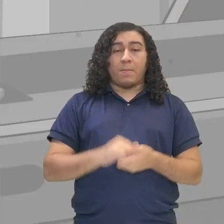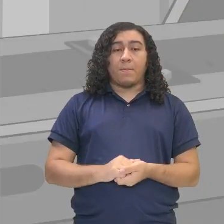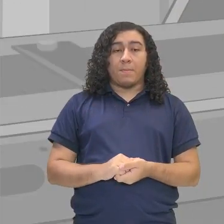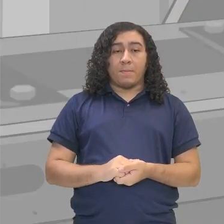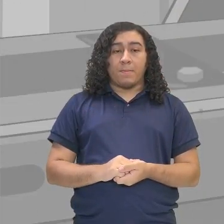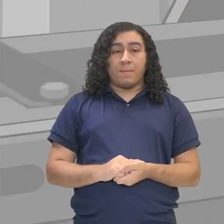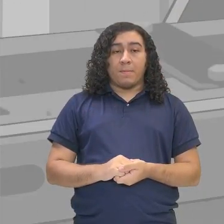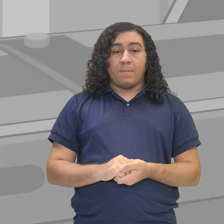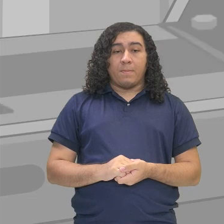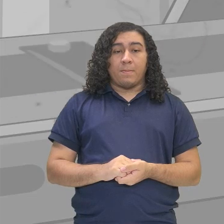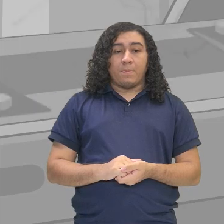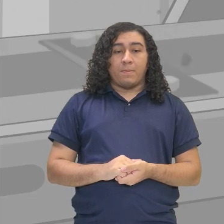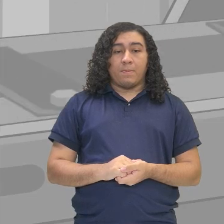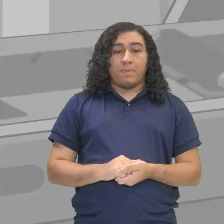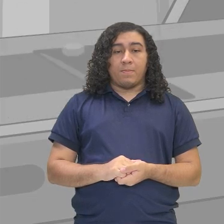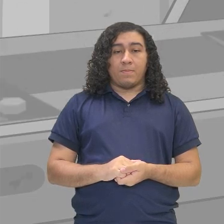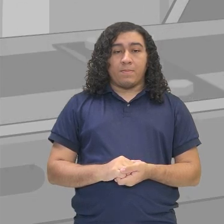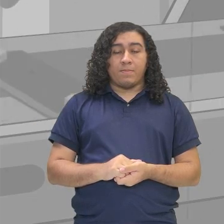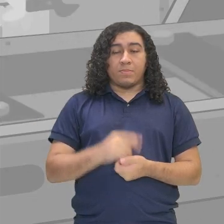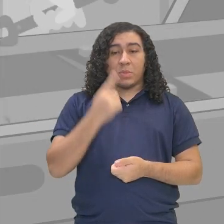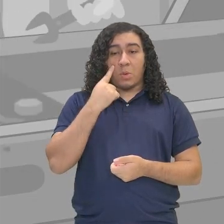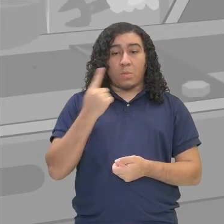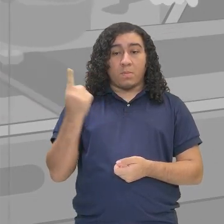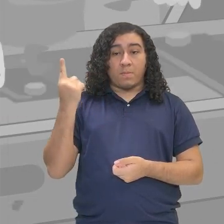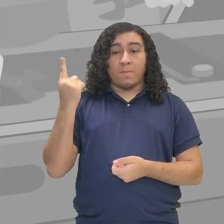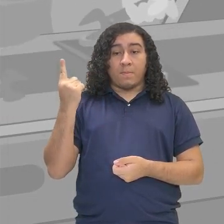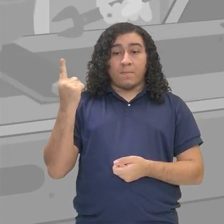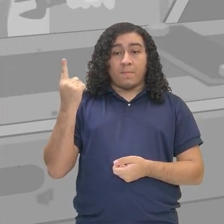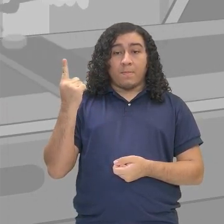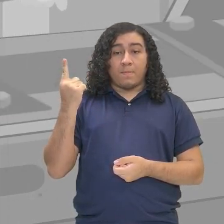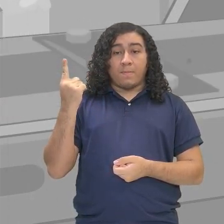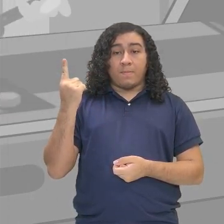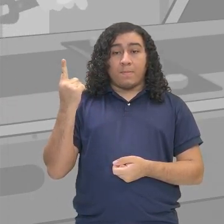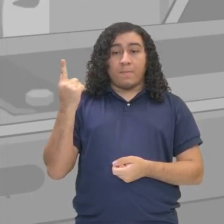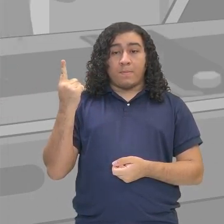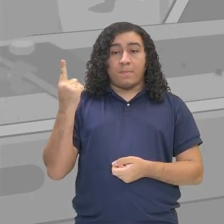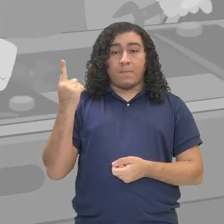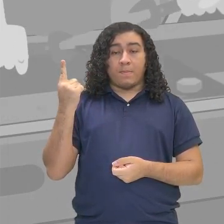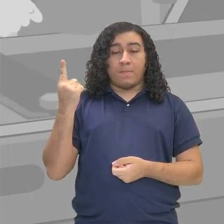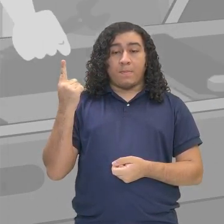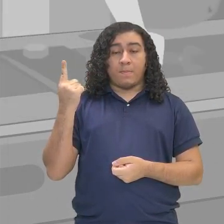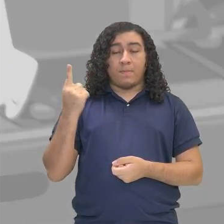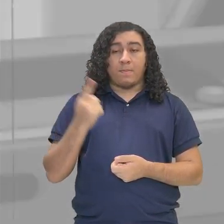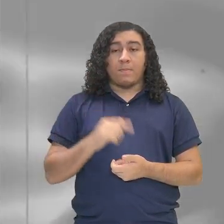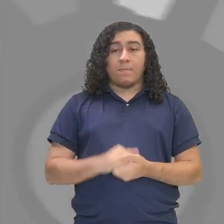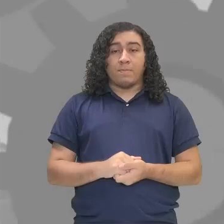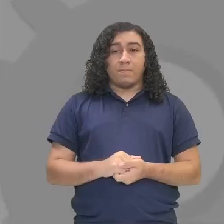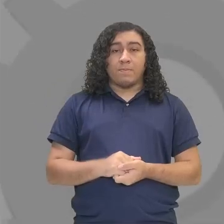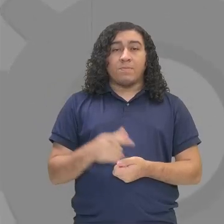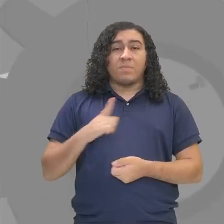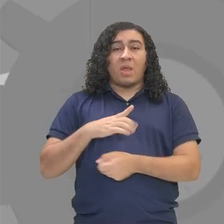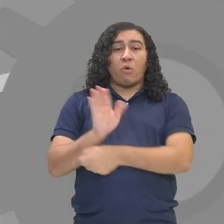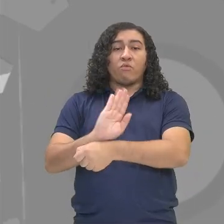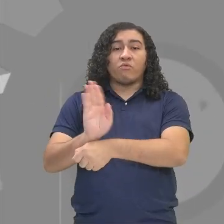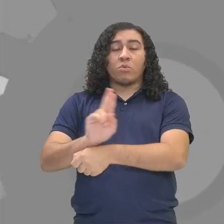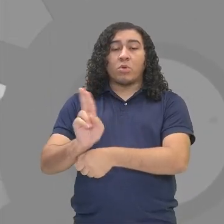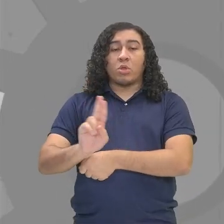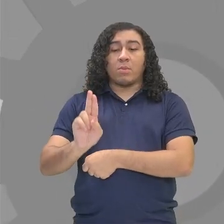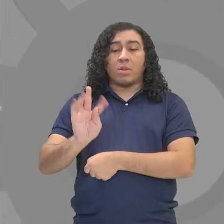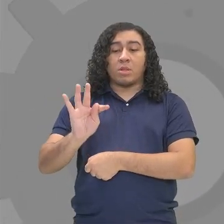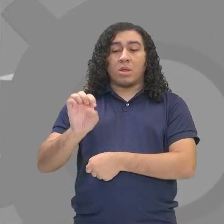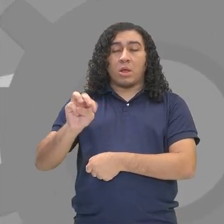só. Um videozinho interessante que é tirado, então, ali, né, do filme Tempos Modernos, do Charlie